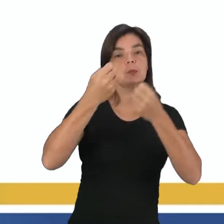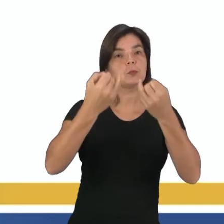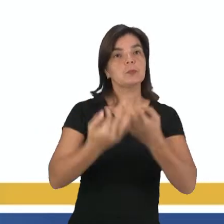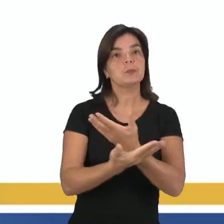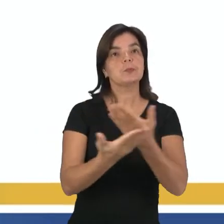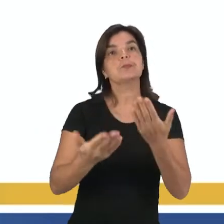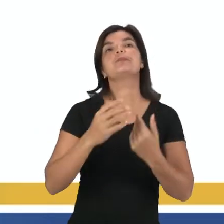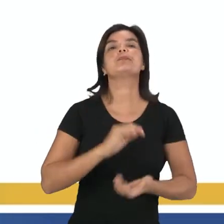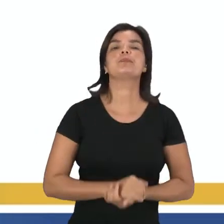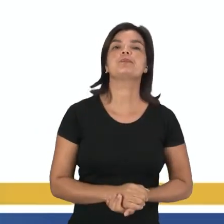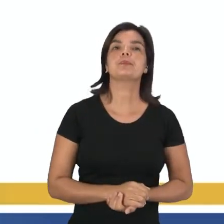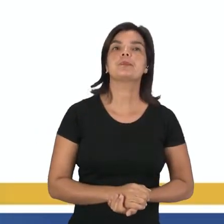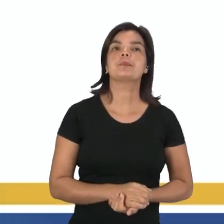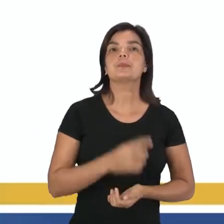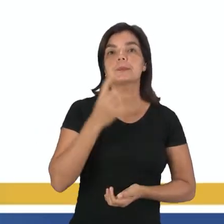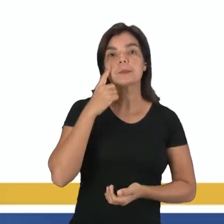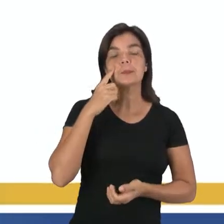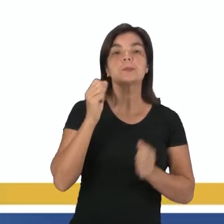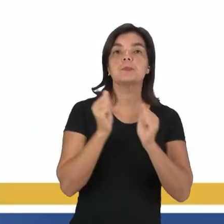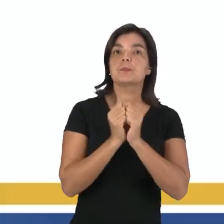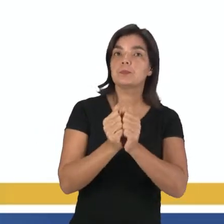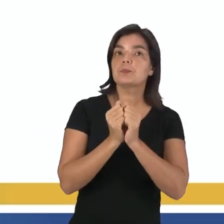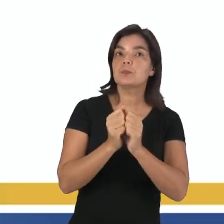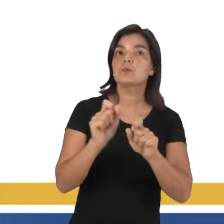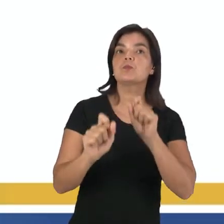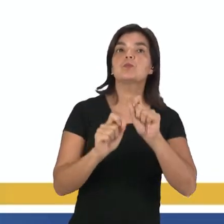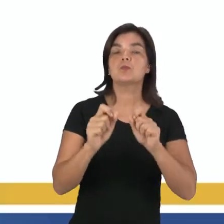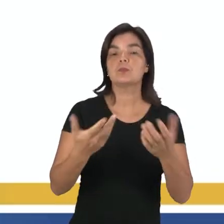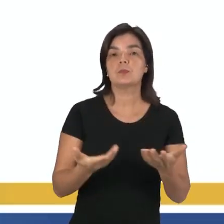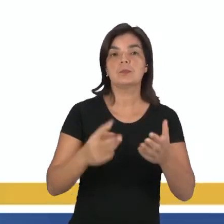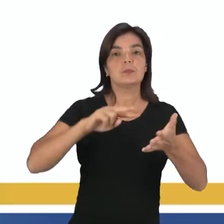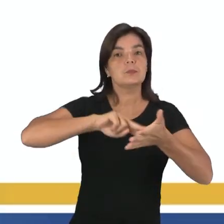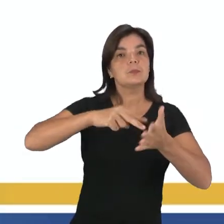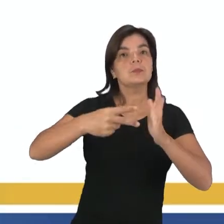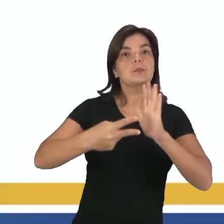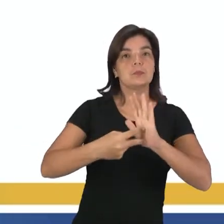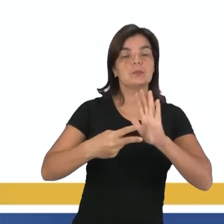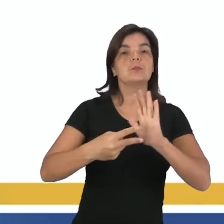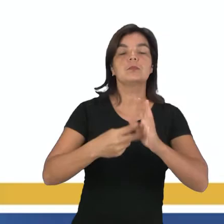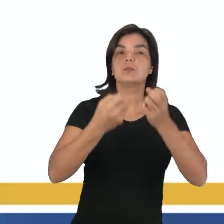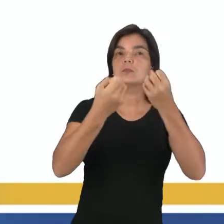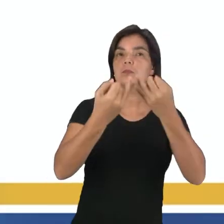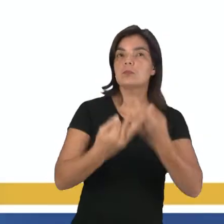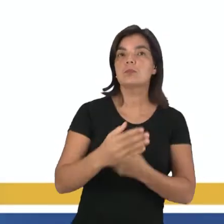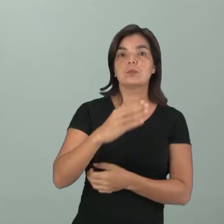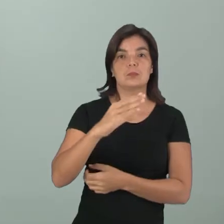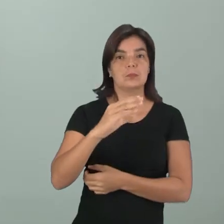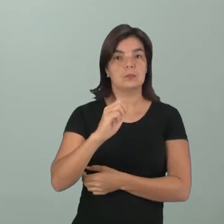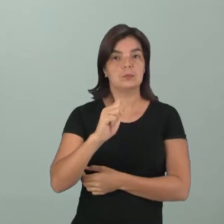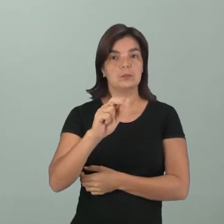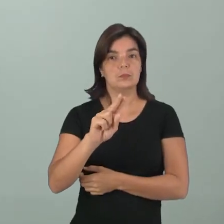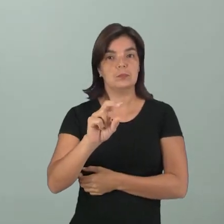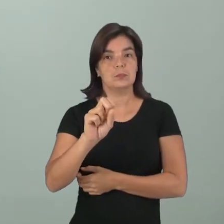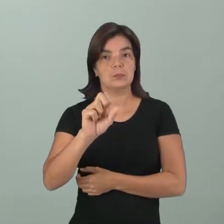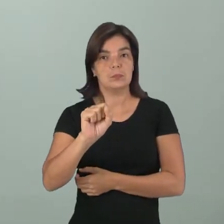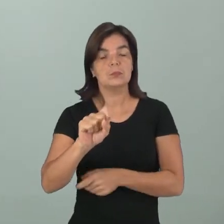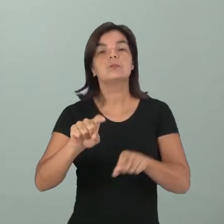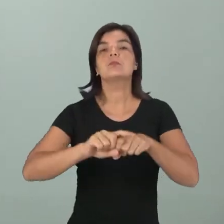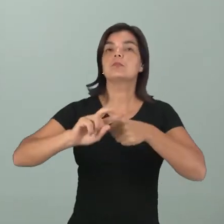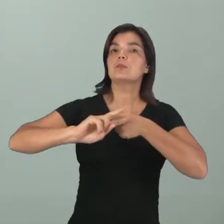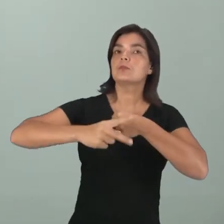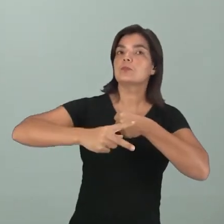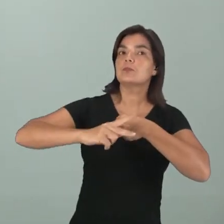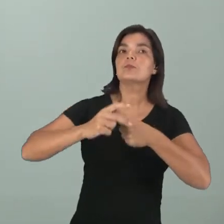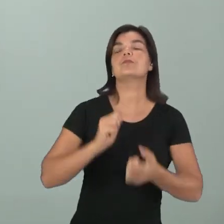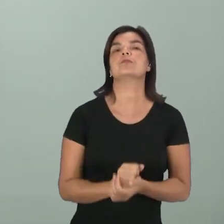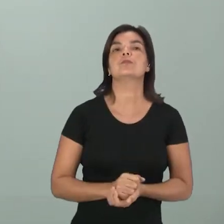para vocês. Agora vamos ler juntos o significado, o conceito de causa e o conceito de